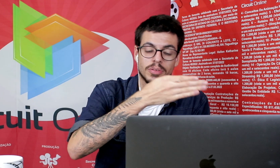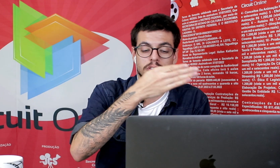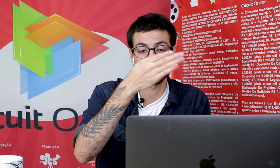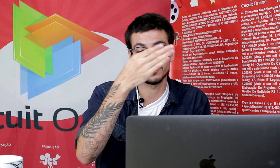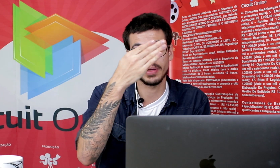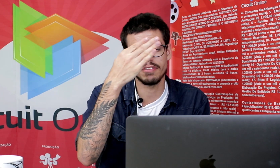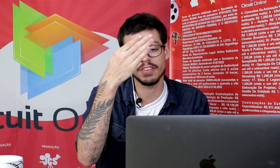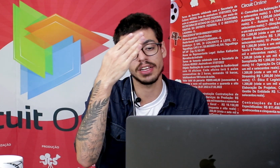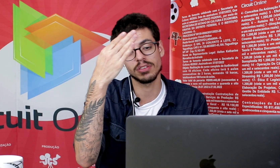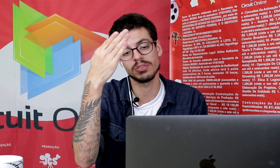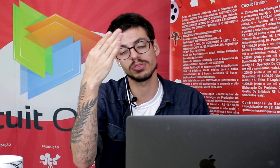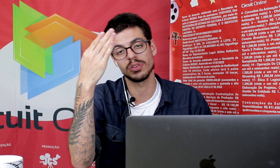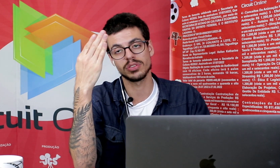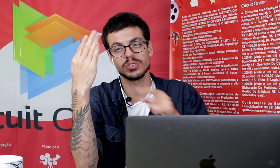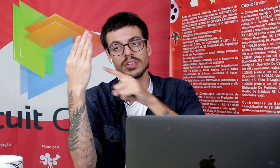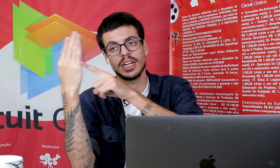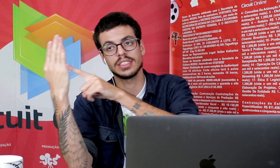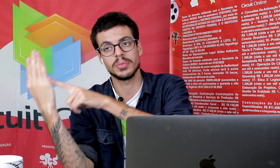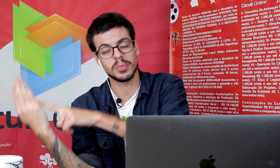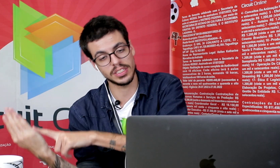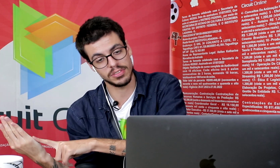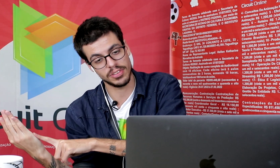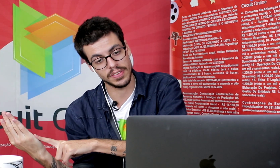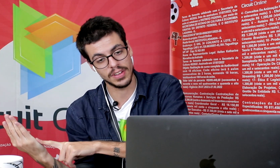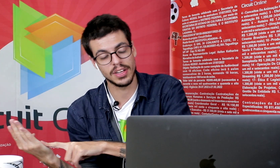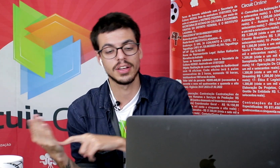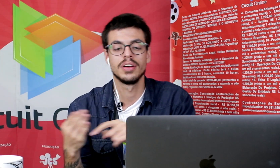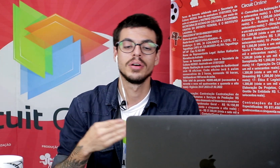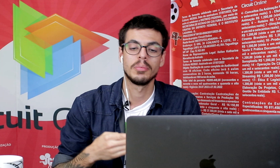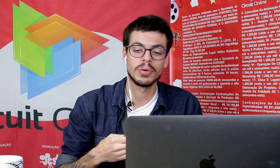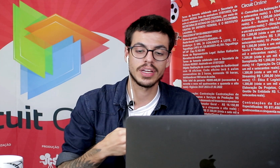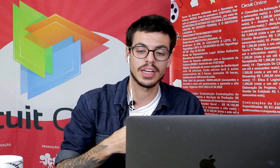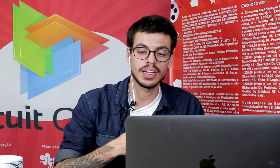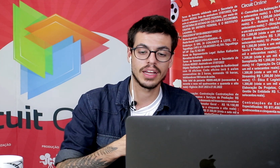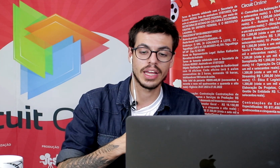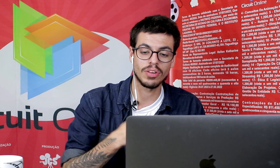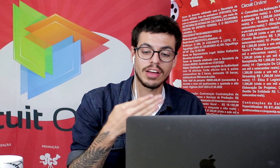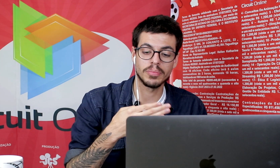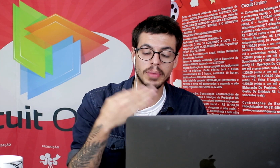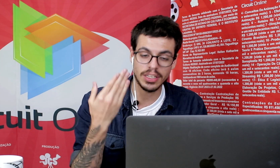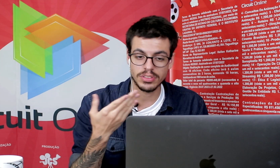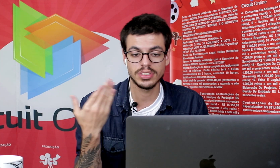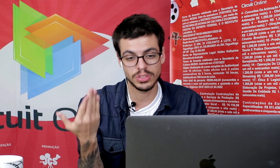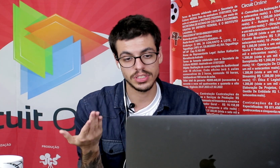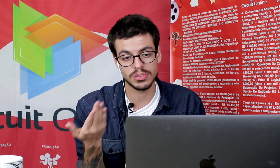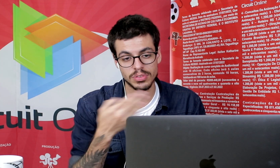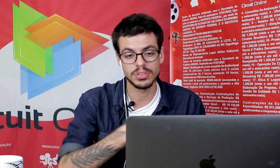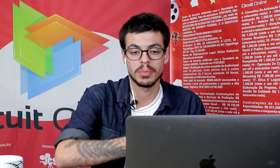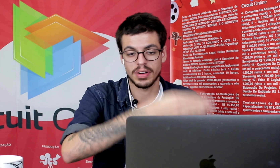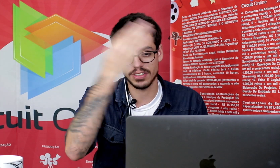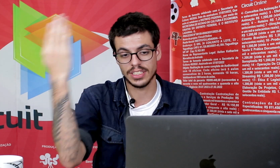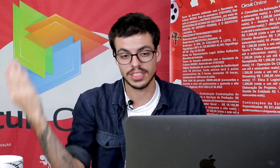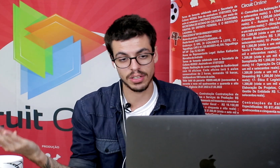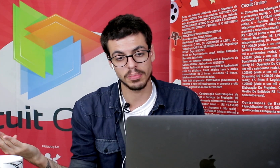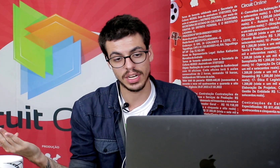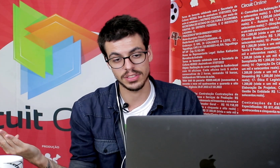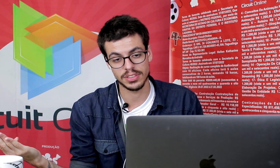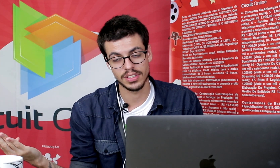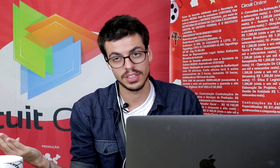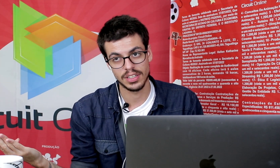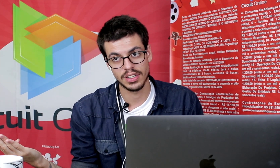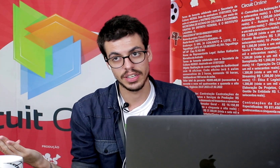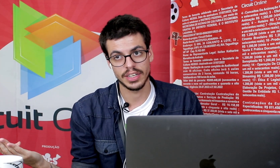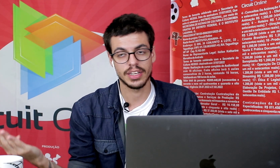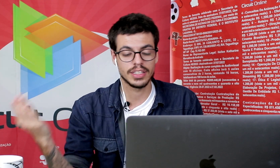consegue ver um movimento perfeito com todos os lugares que meu braço foi. Porque eu levo menos de um segundo para fazer isso aqui com o